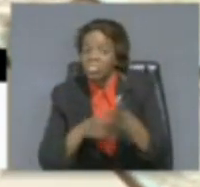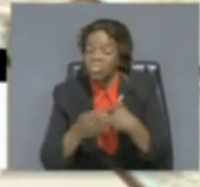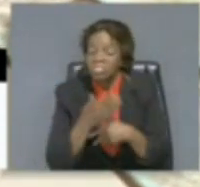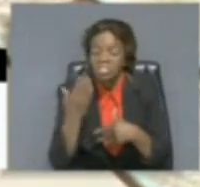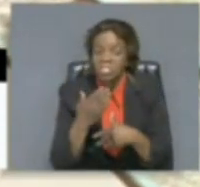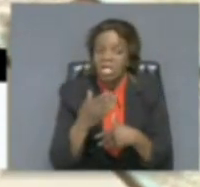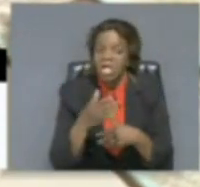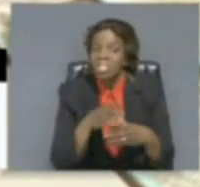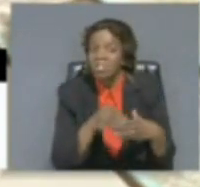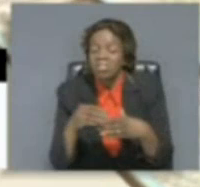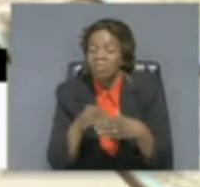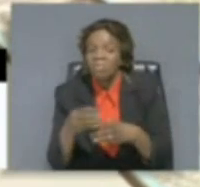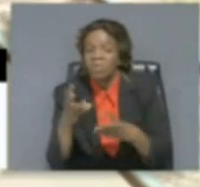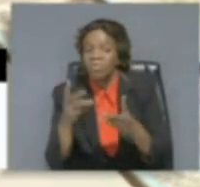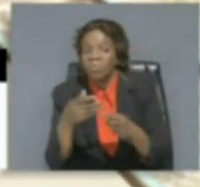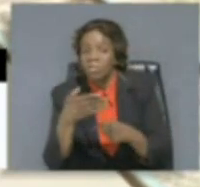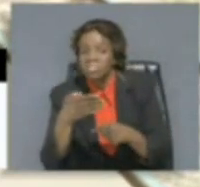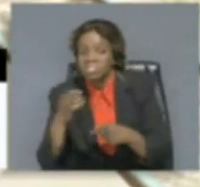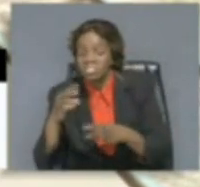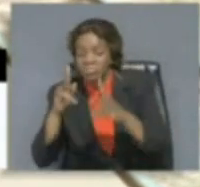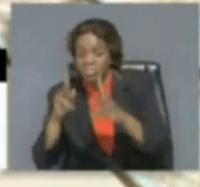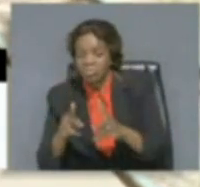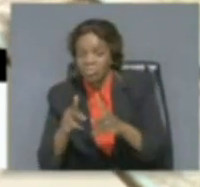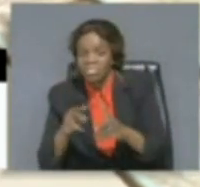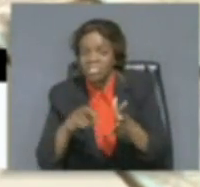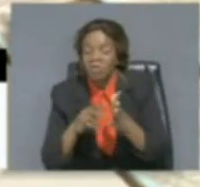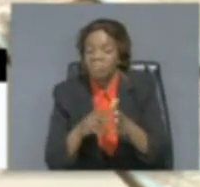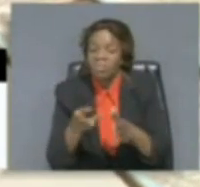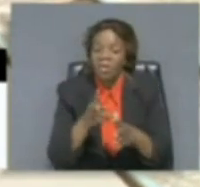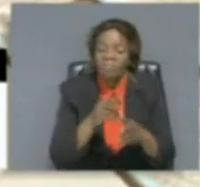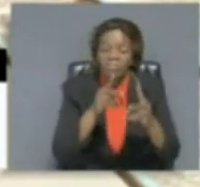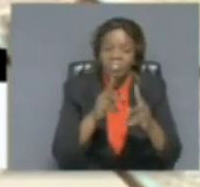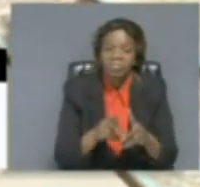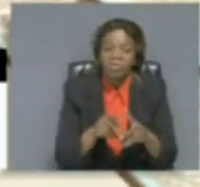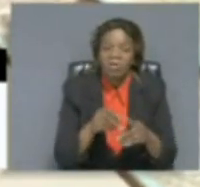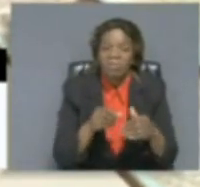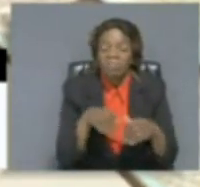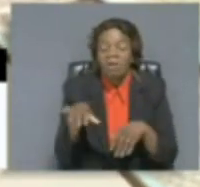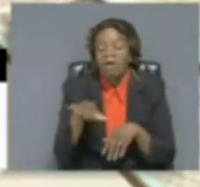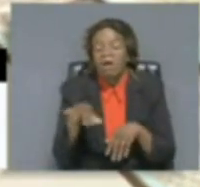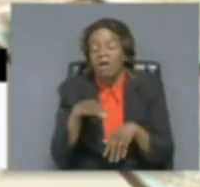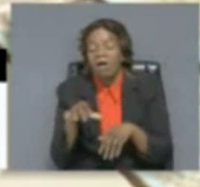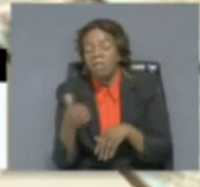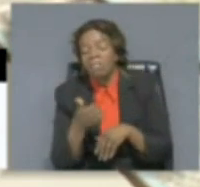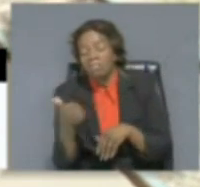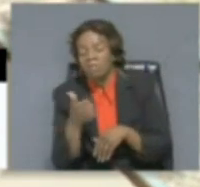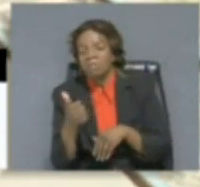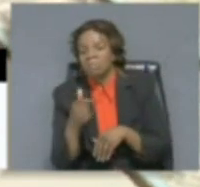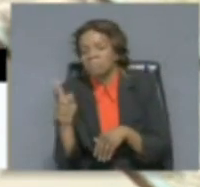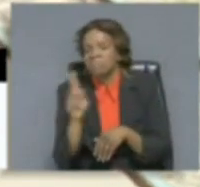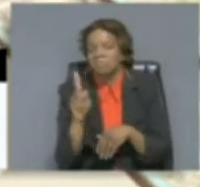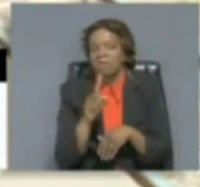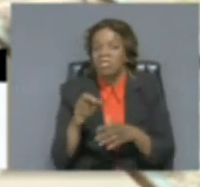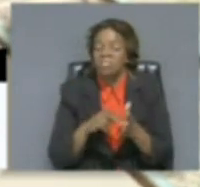a levar este número. Portanto, são várias pessoas que vão deixar de estar das paragens de táxis à espera de algum transporte.